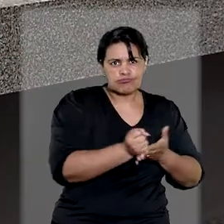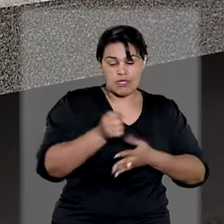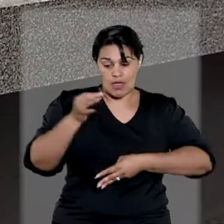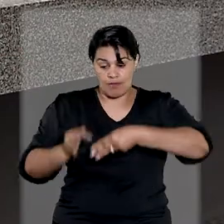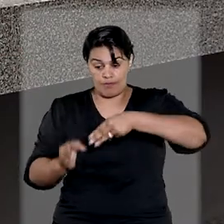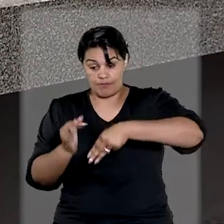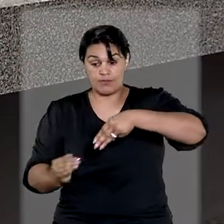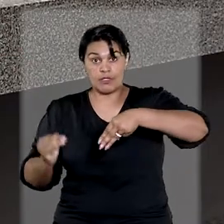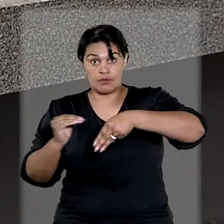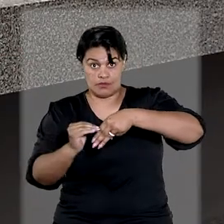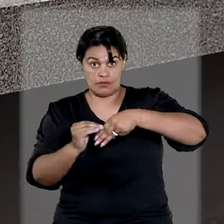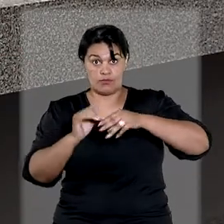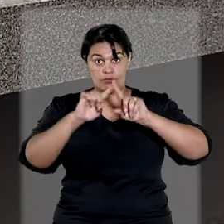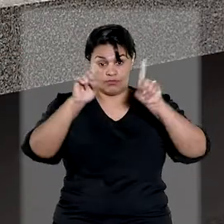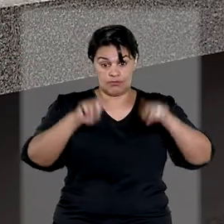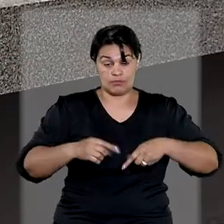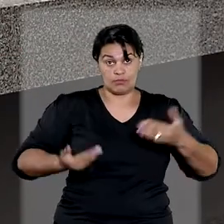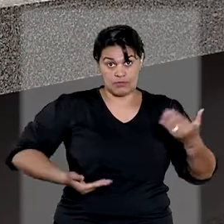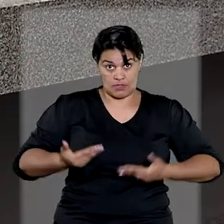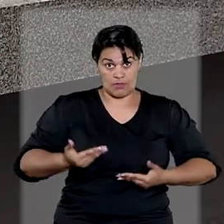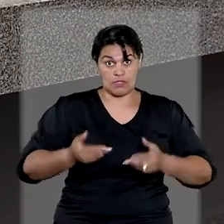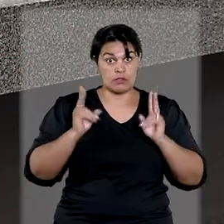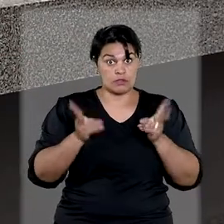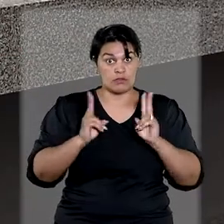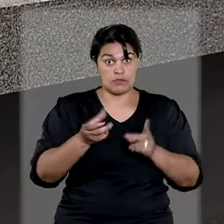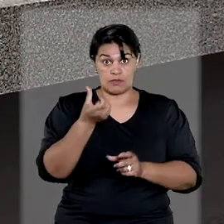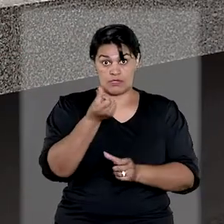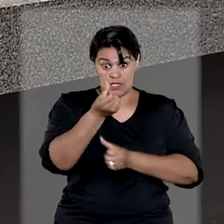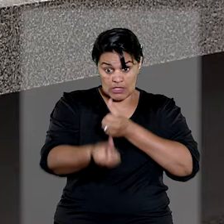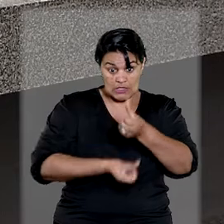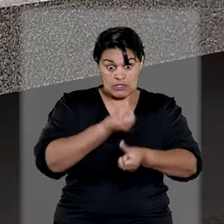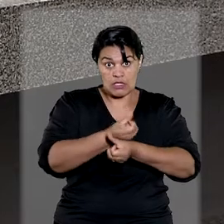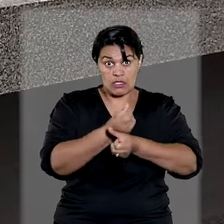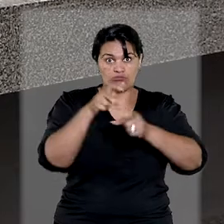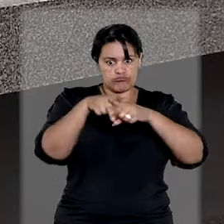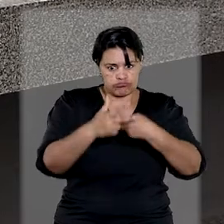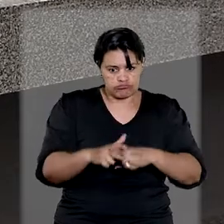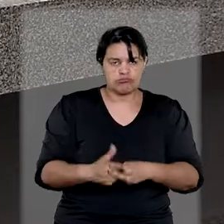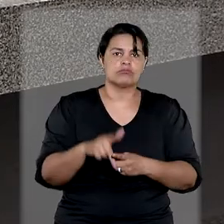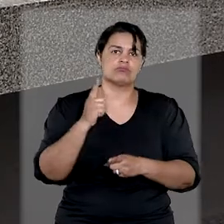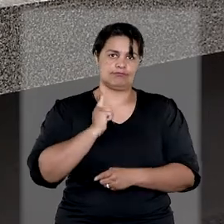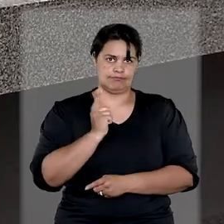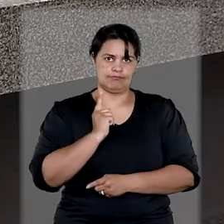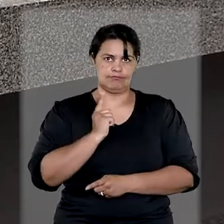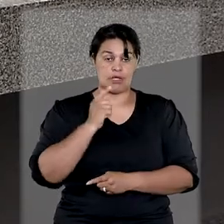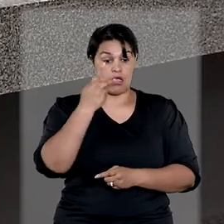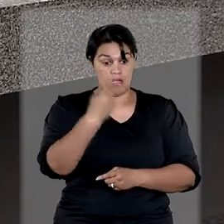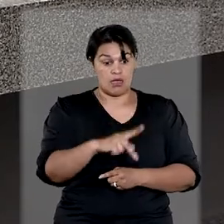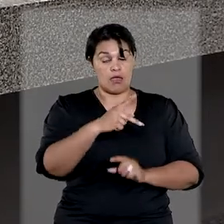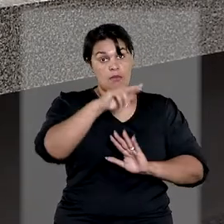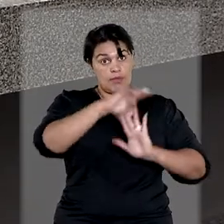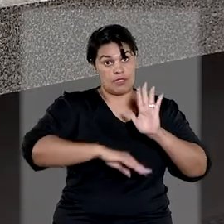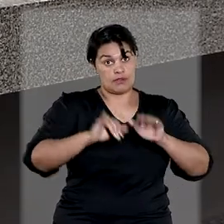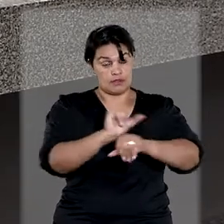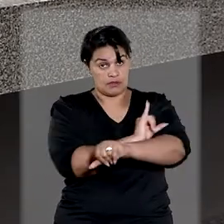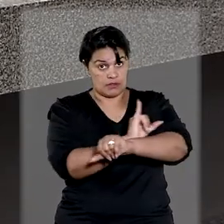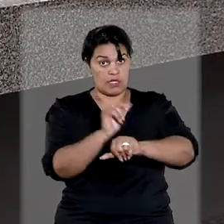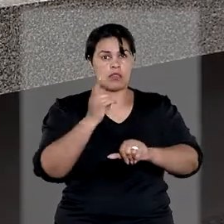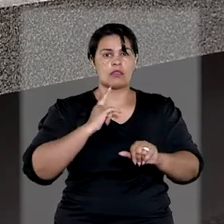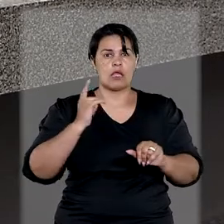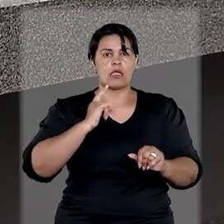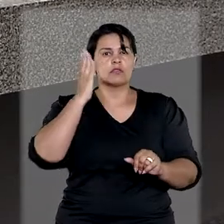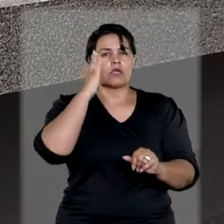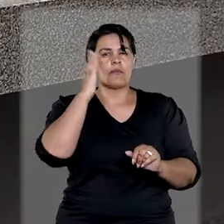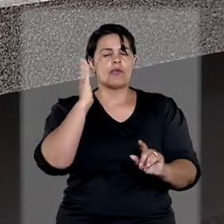e servidores e reformulado a cada seis anos. No Plano Estratégico do STJ estão definidos